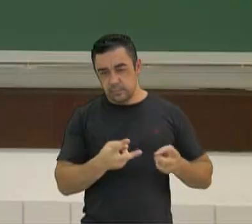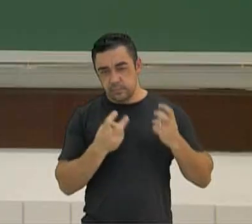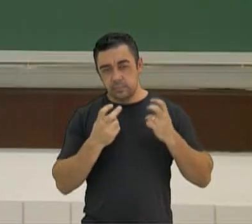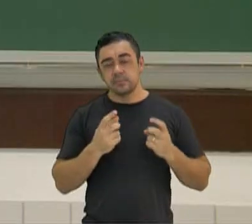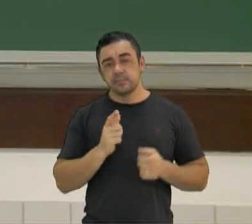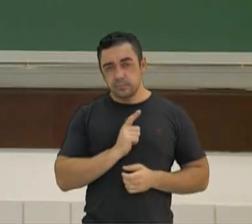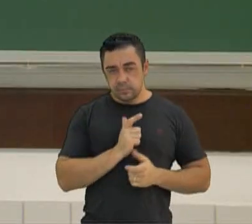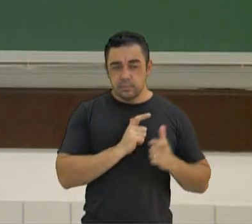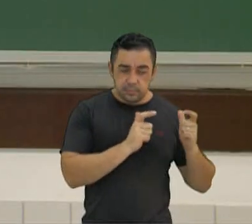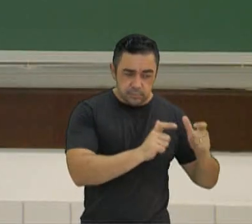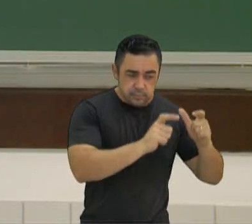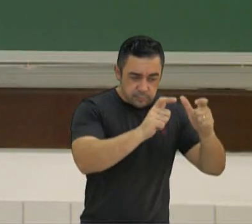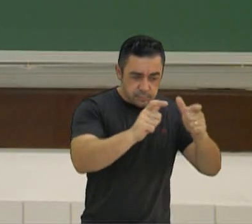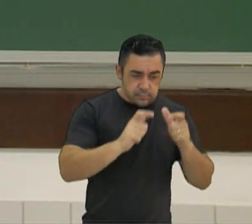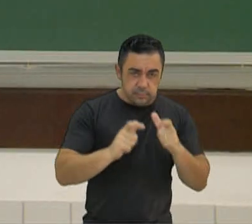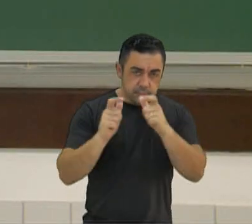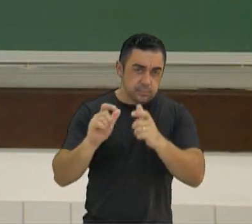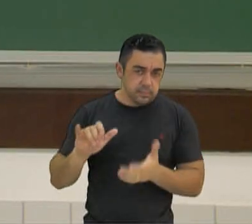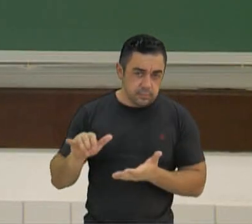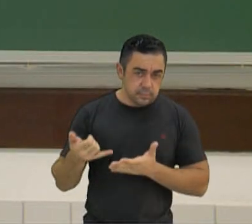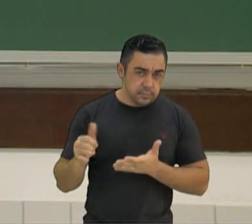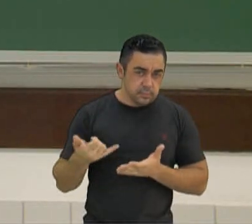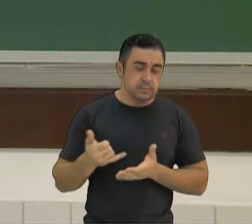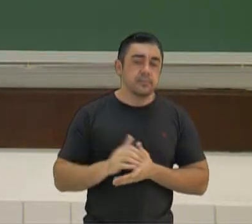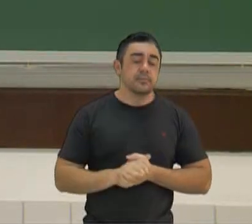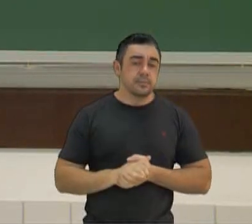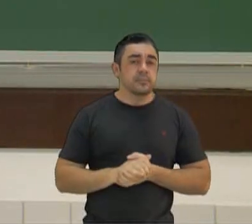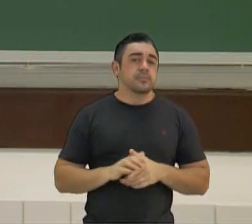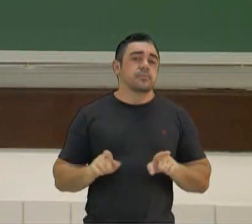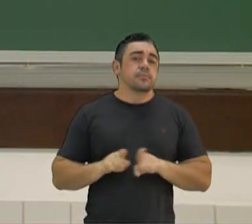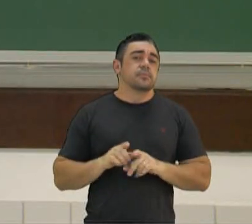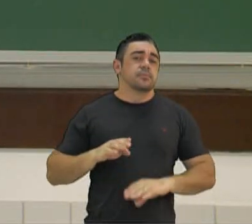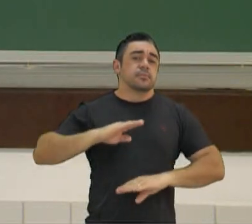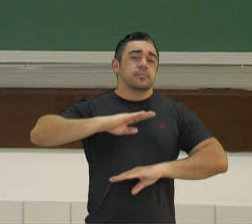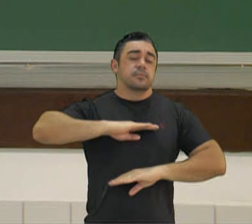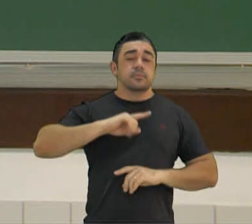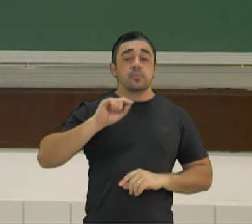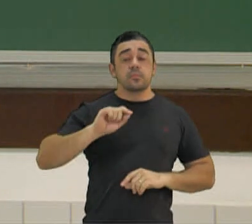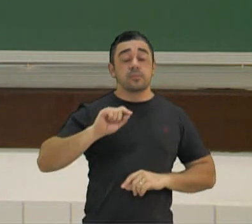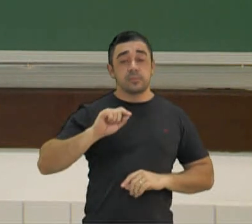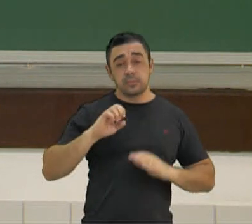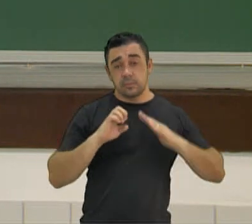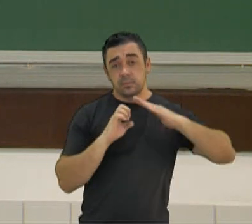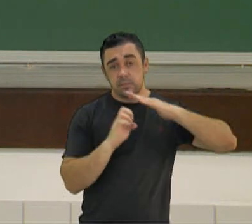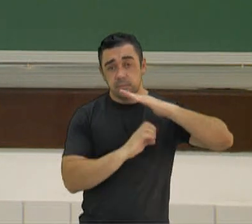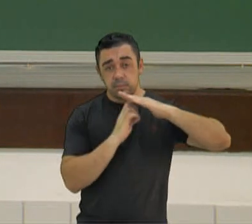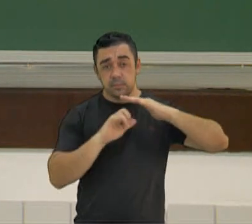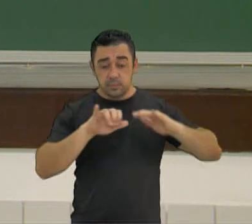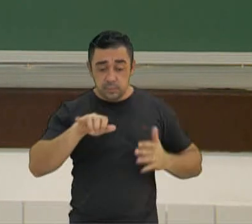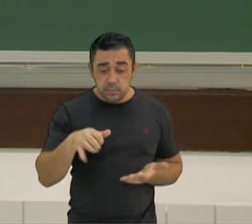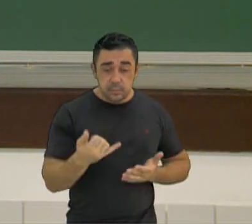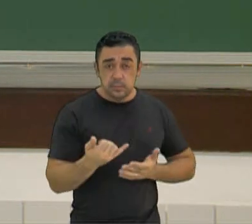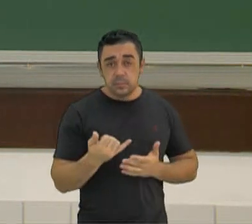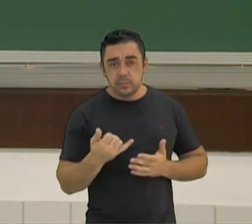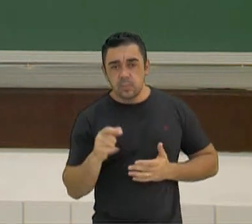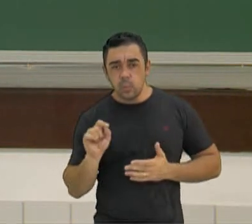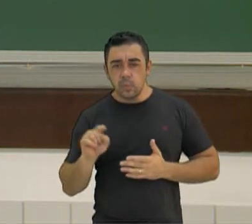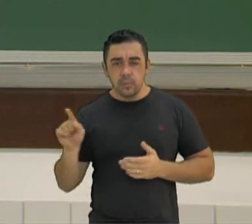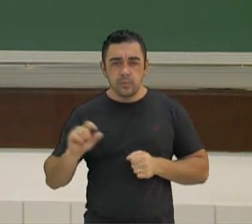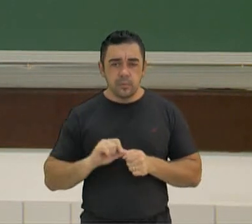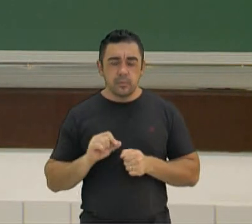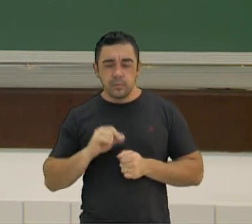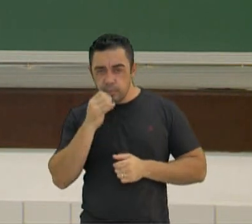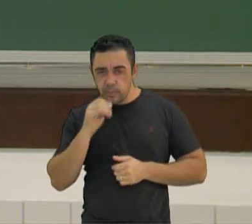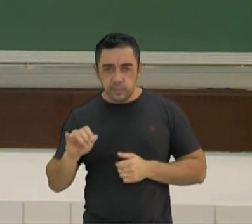existem setores aproveitando, mas claro que temos a situação de empresas que aproveitam ou não essa geração